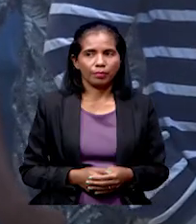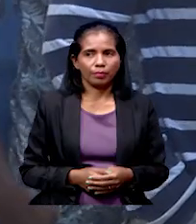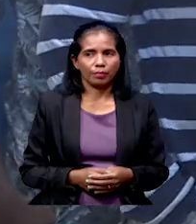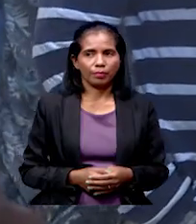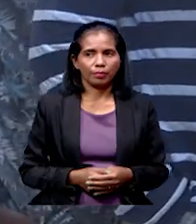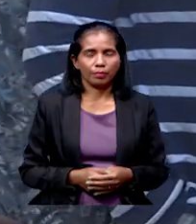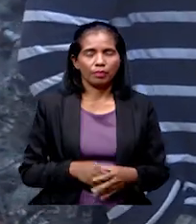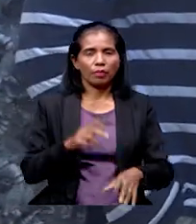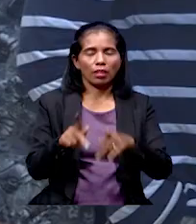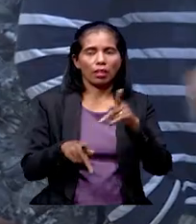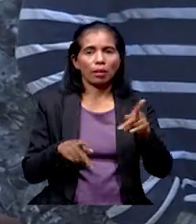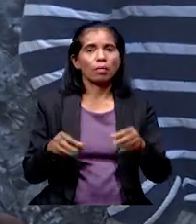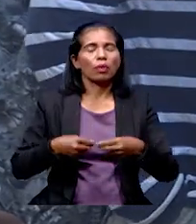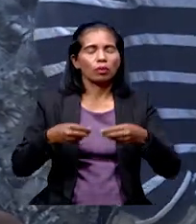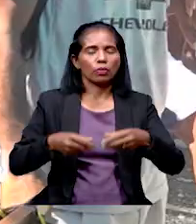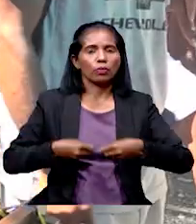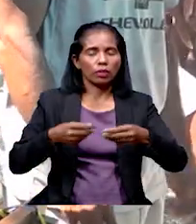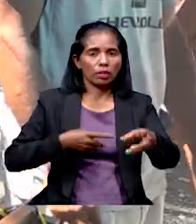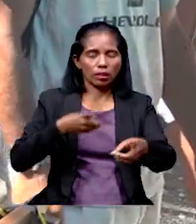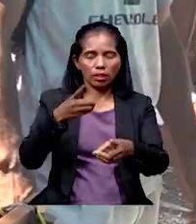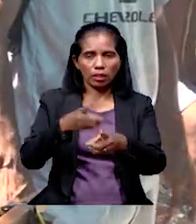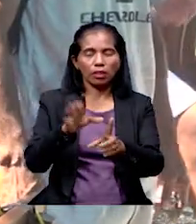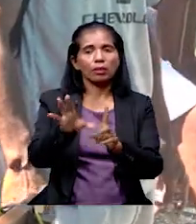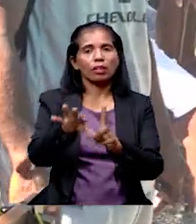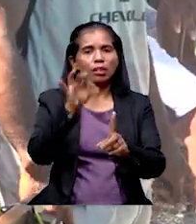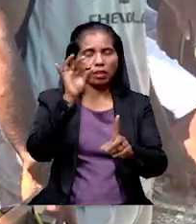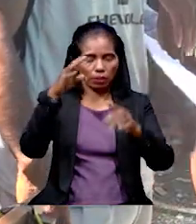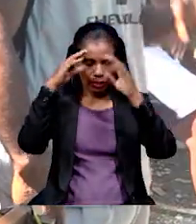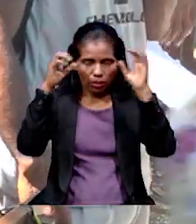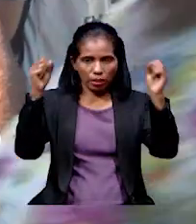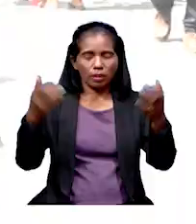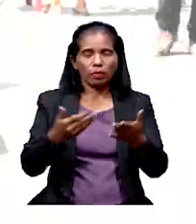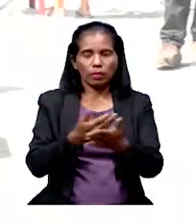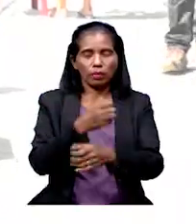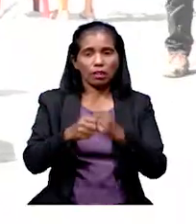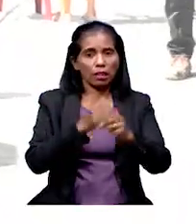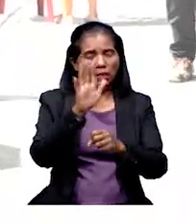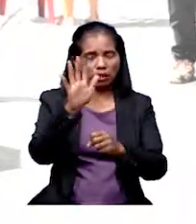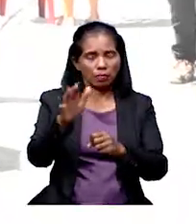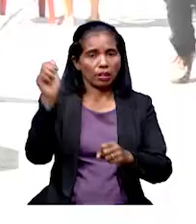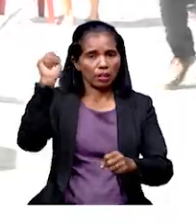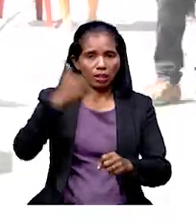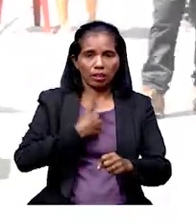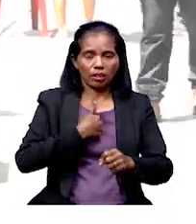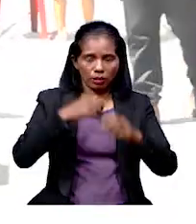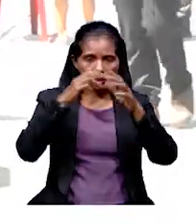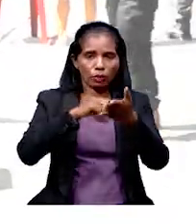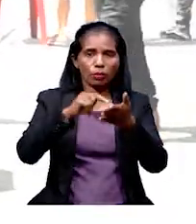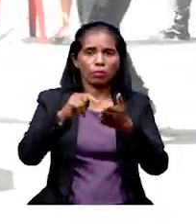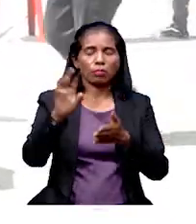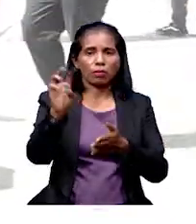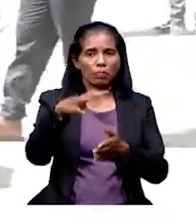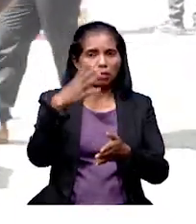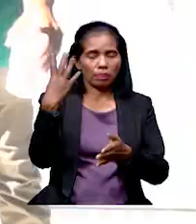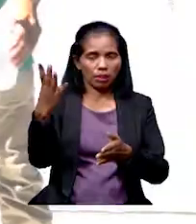Afuin populasang ejer sesirni di reitu hodu hili presidenti fomba periodu tinan 5 Mai, kandat ho numero 14, José Ramos Horta, garante semanan ia